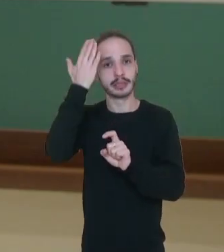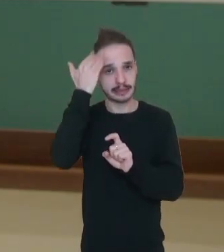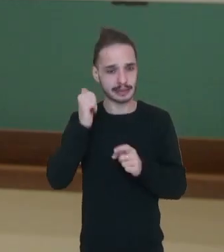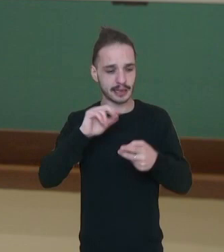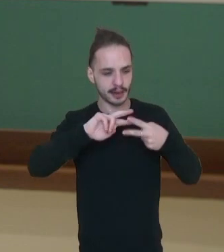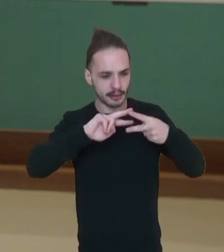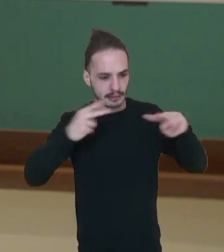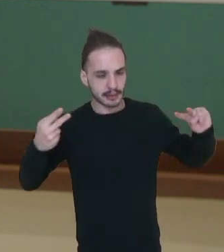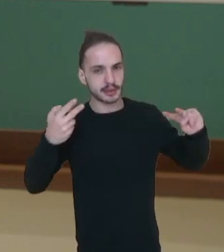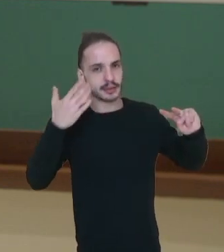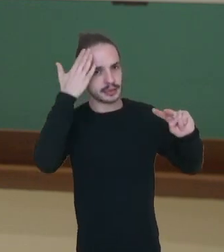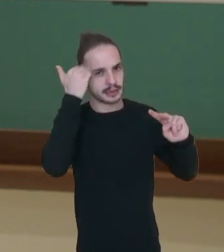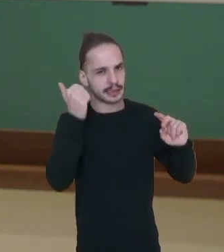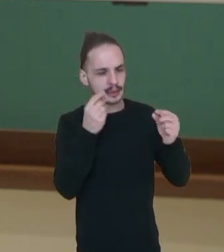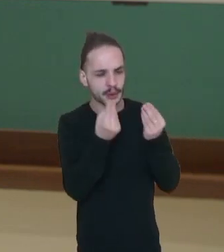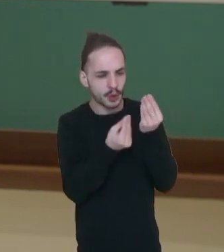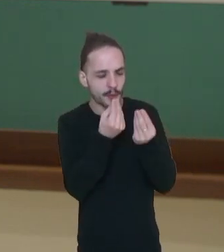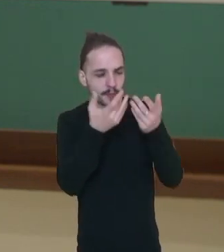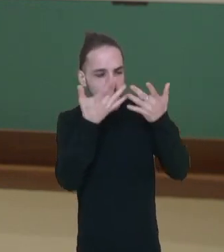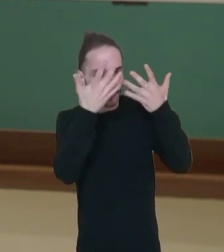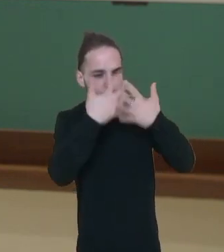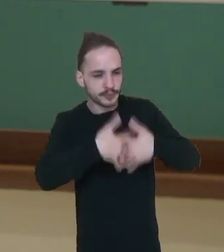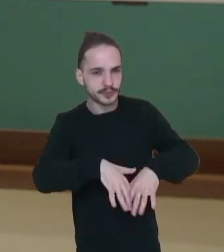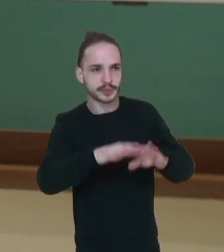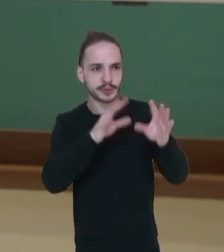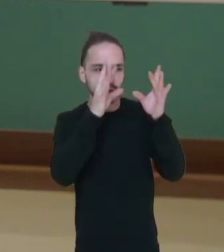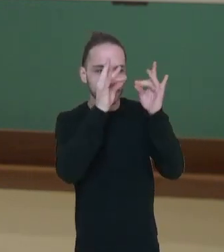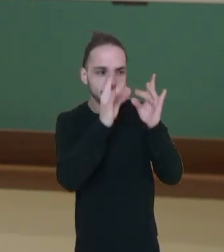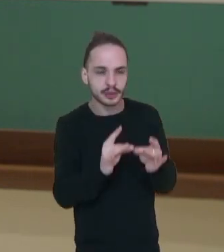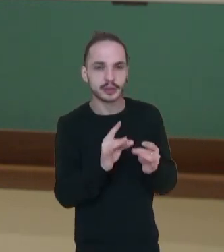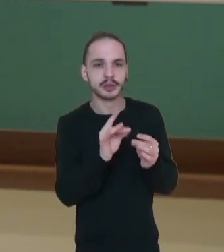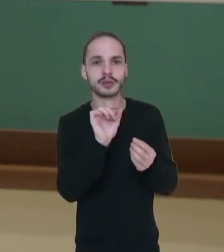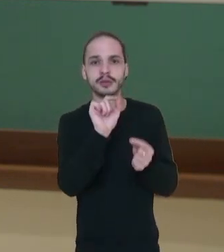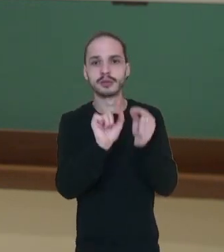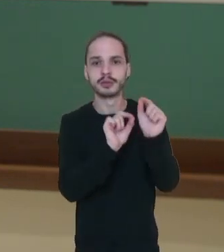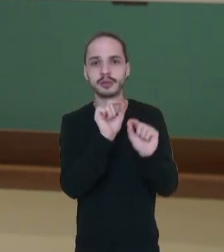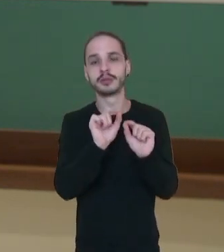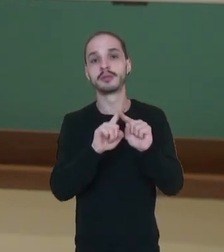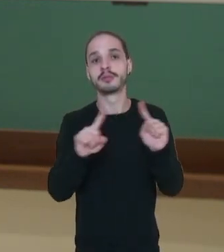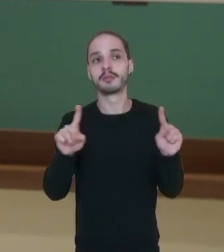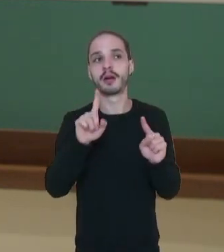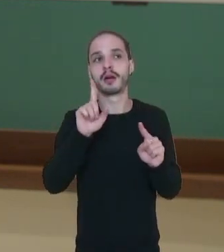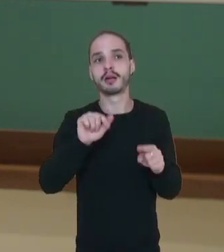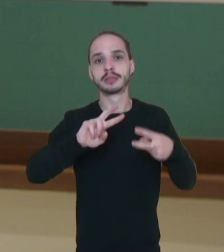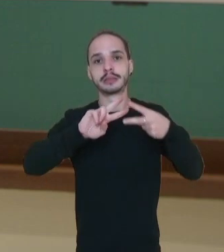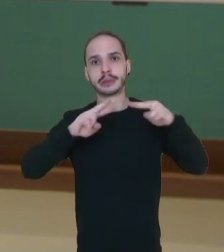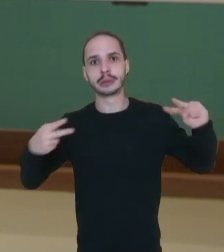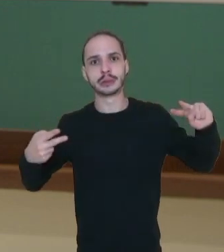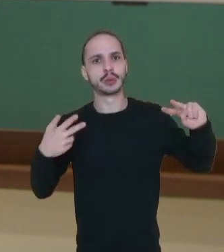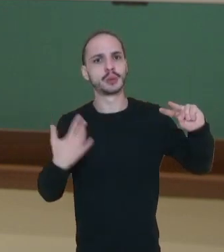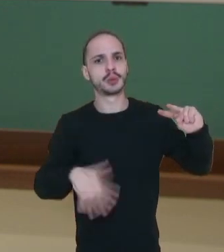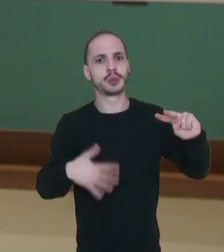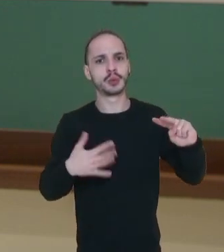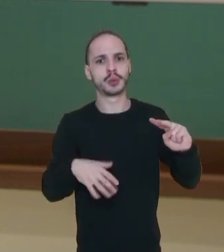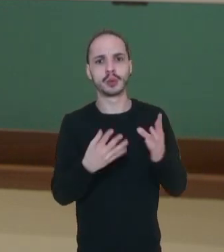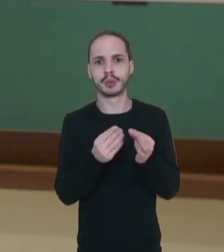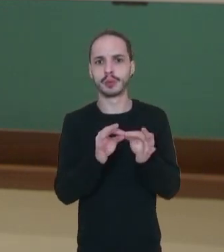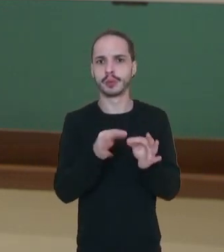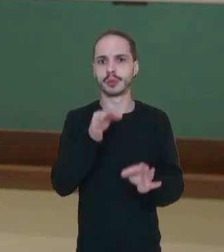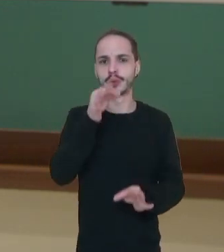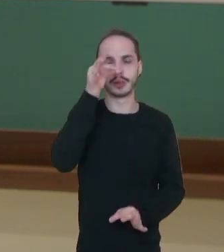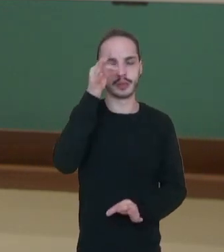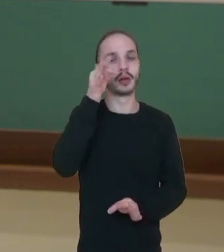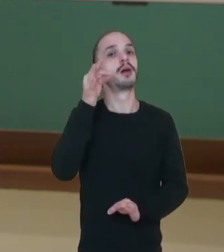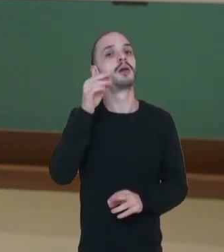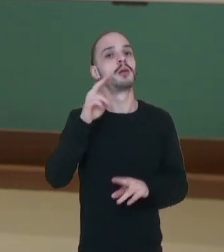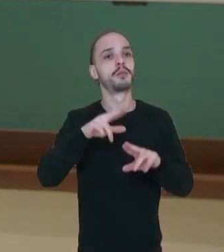sabemos como eles estão, sabemos como eles funcionam e do que eles são formados, mas é uma base de dados muito grande para estar só no papel.